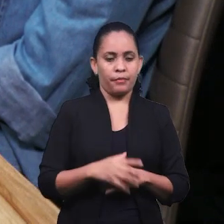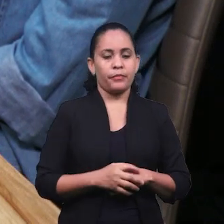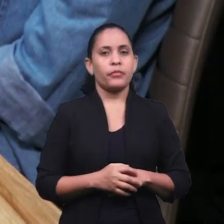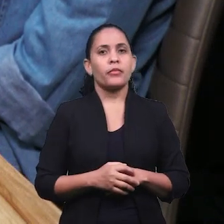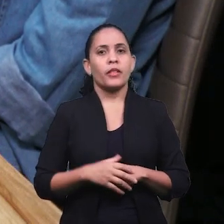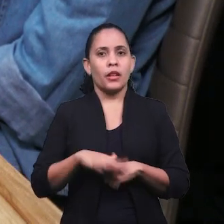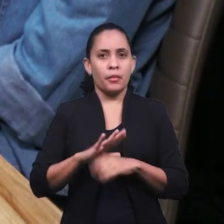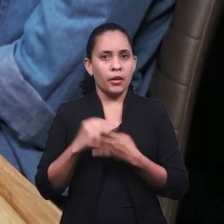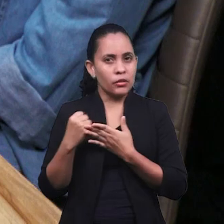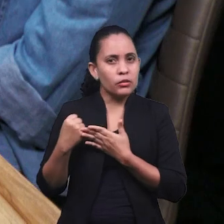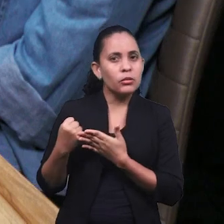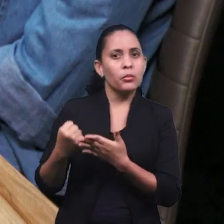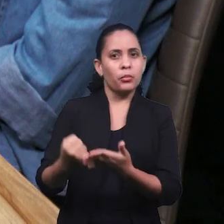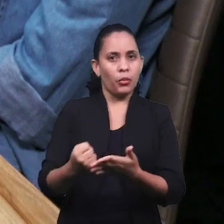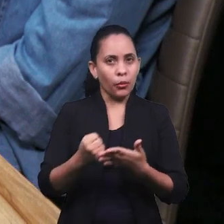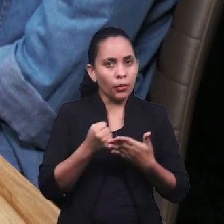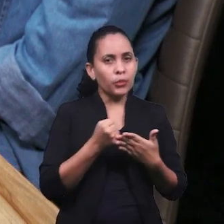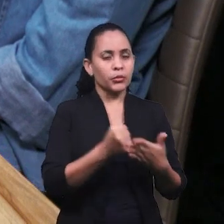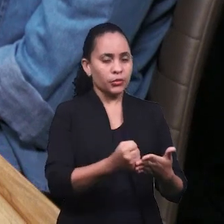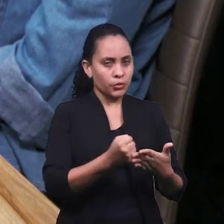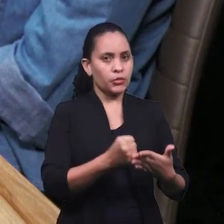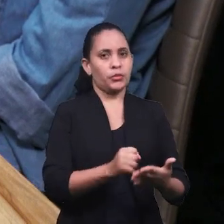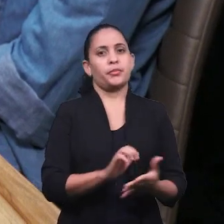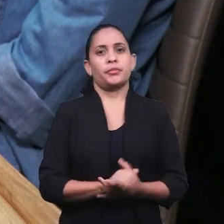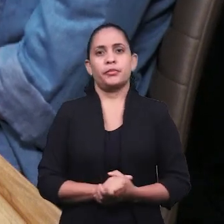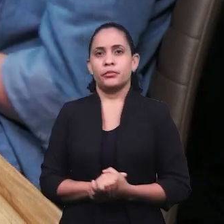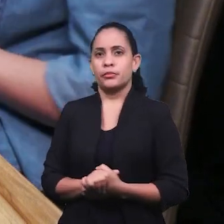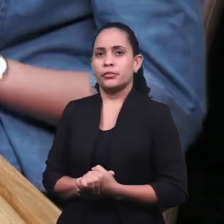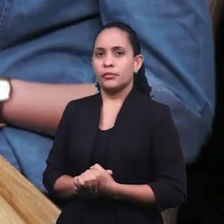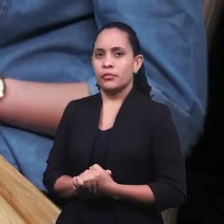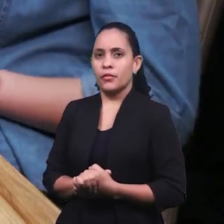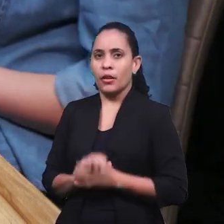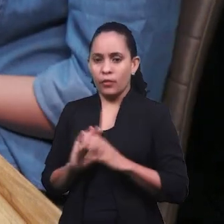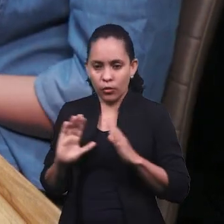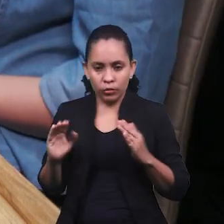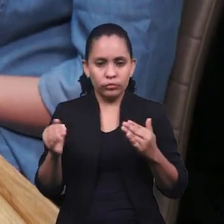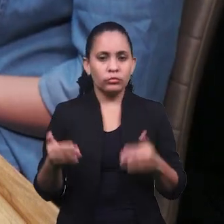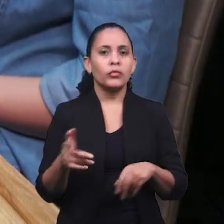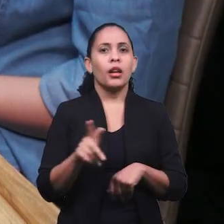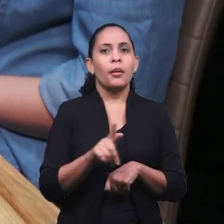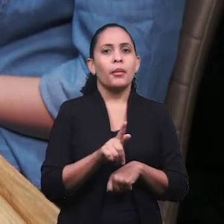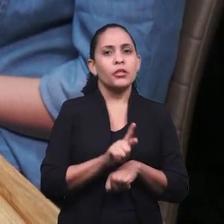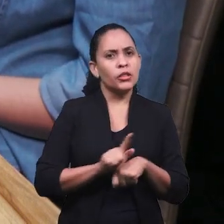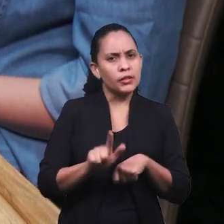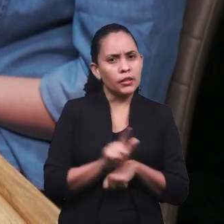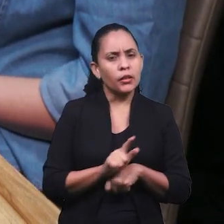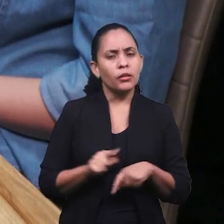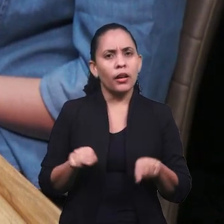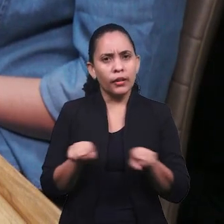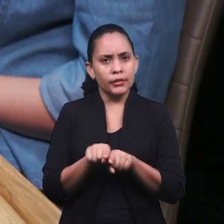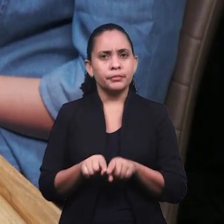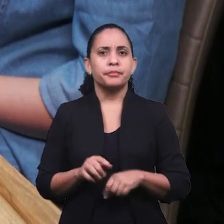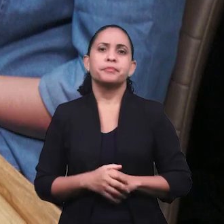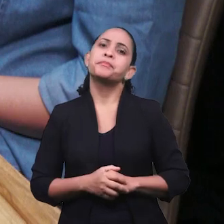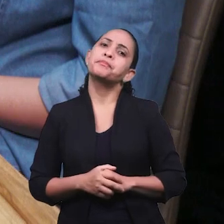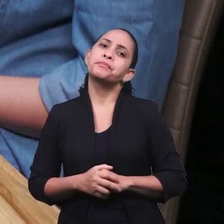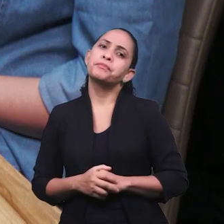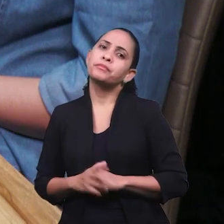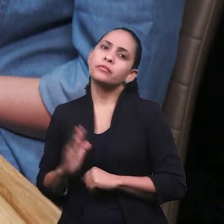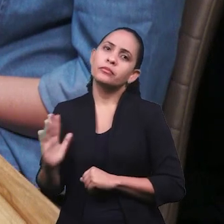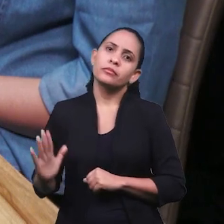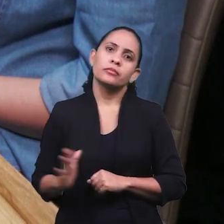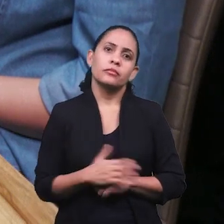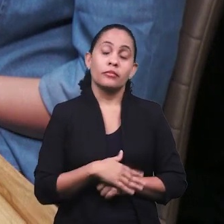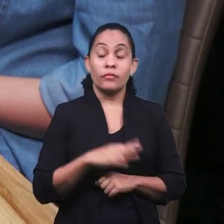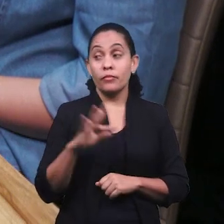etária, né? Então, isso é que seria, só para dar um exemplo concreto aqui, né, para o pessoal que está Uhum. assistindo. Então, você pega ali 3